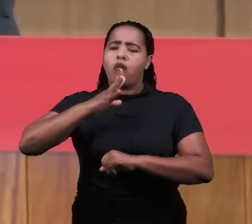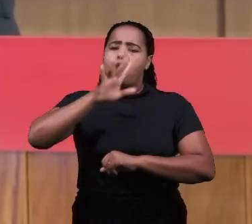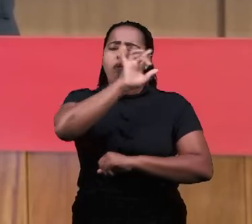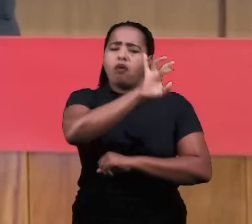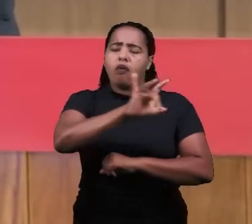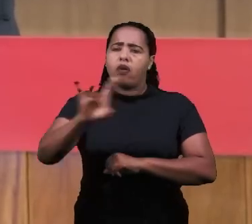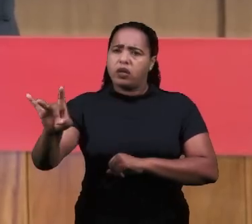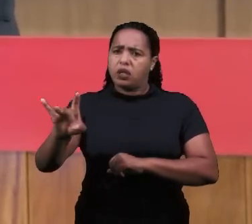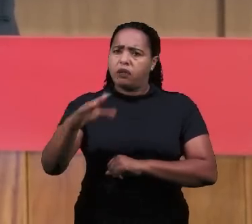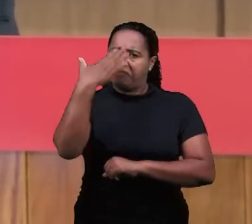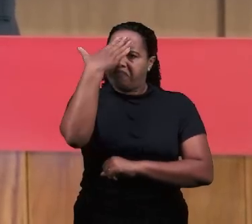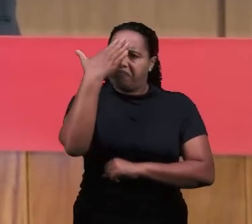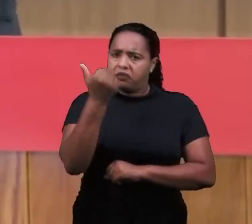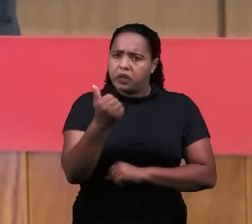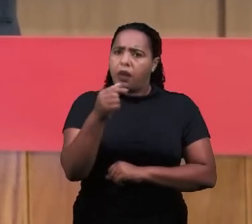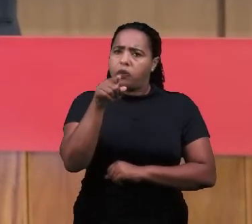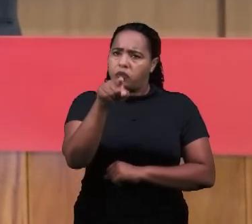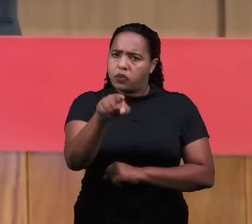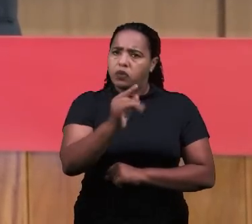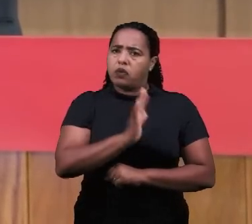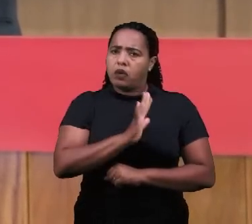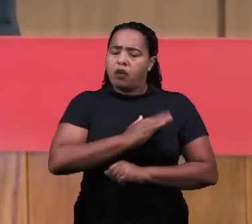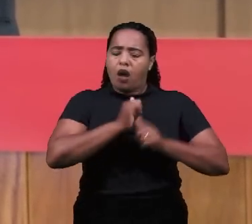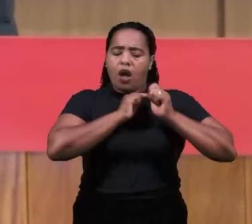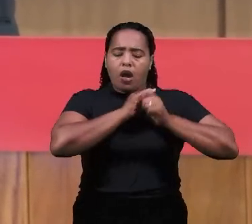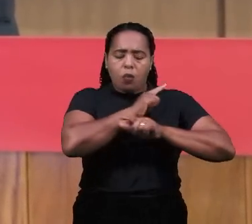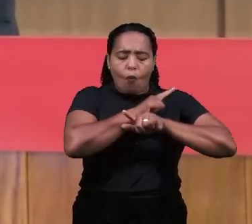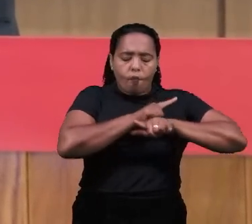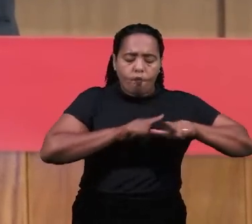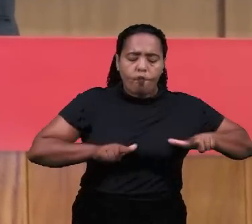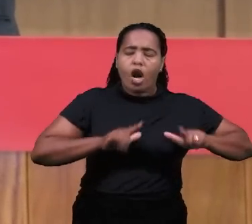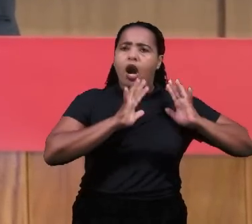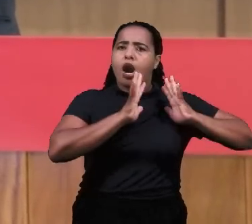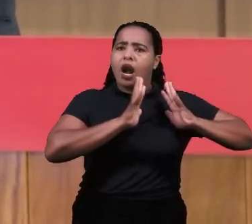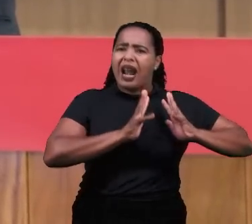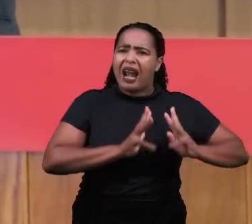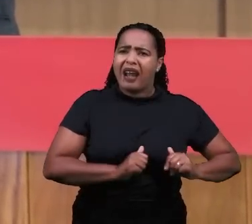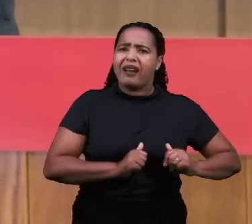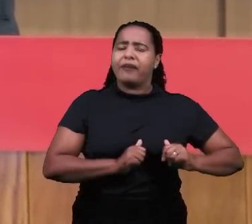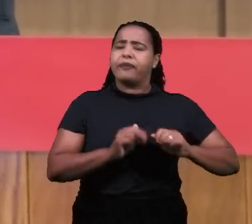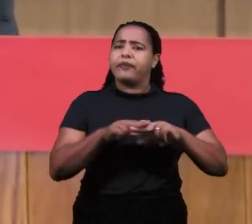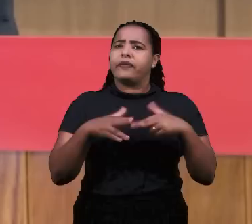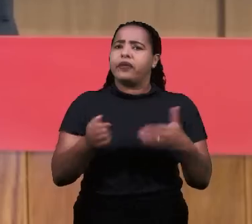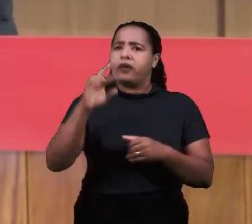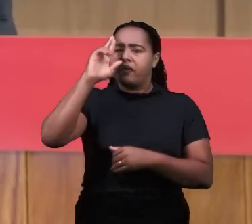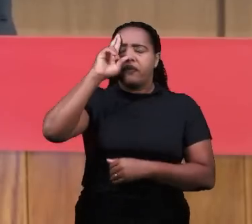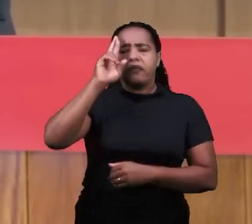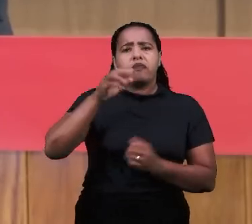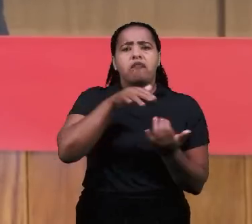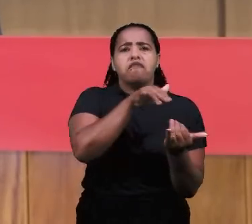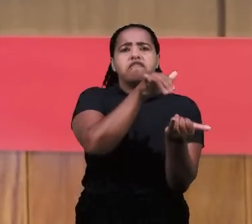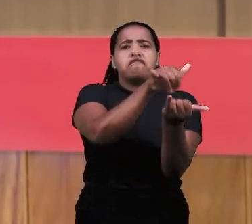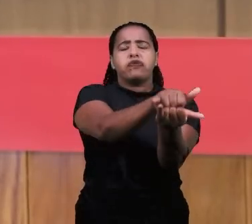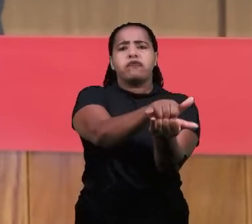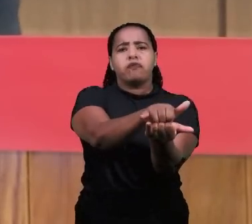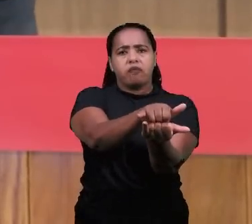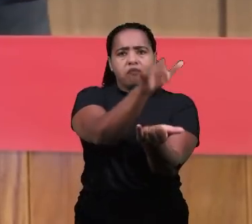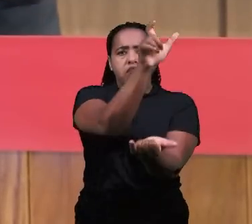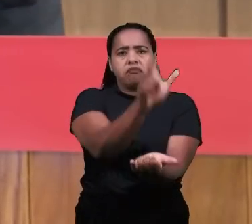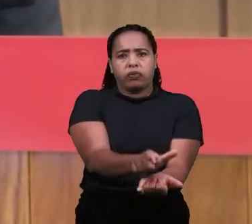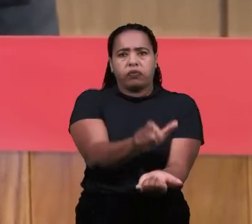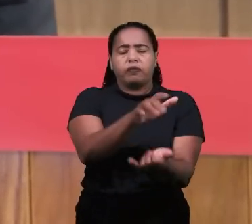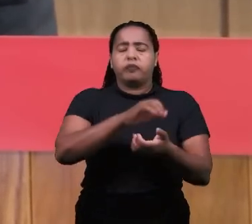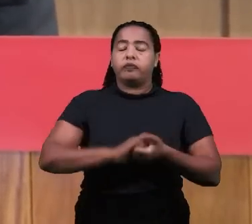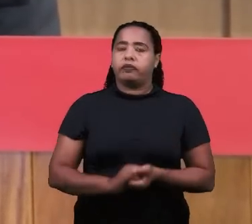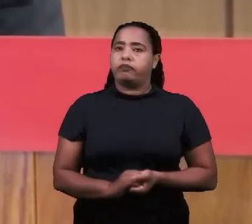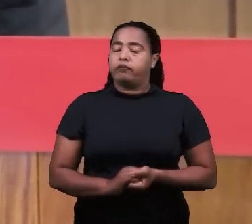que o seu coração agora está limpo, puro, porque você perdoou aquela pessoa.